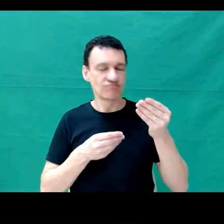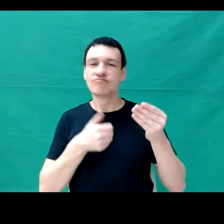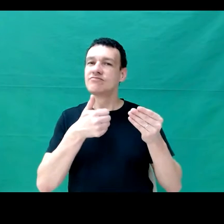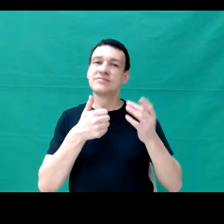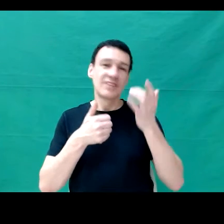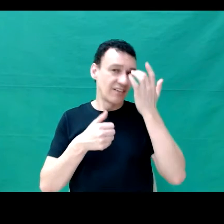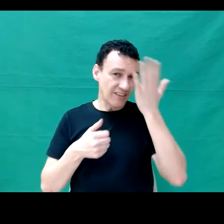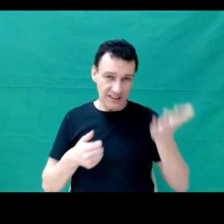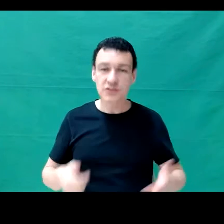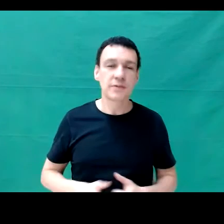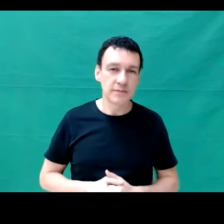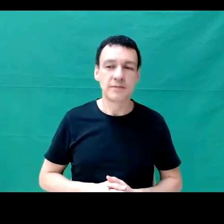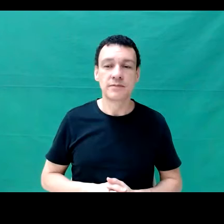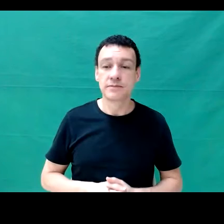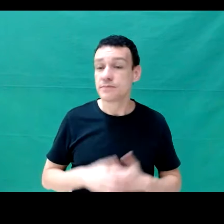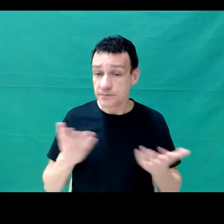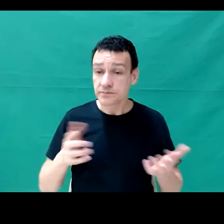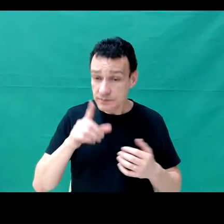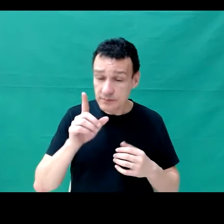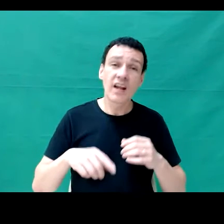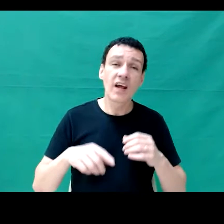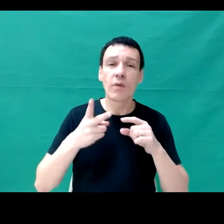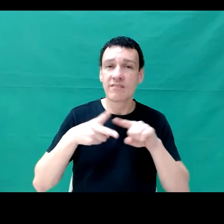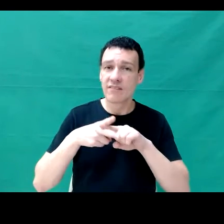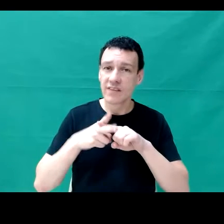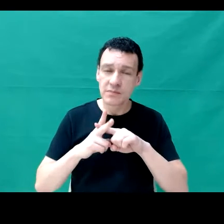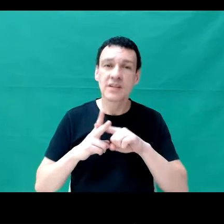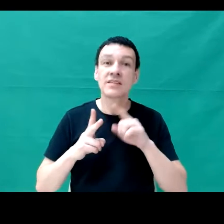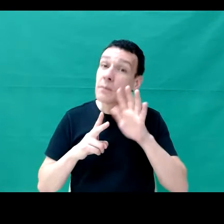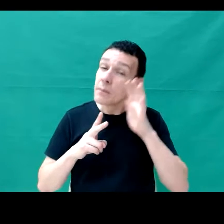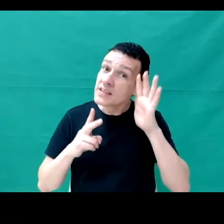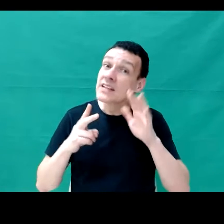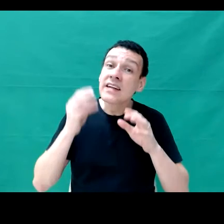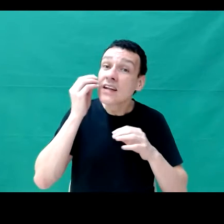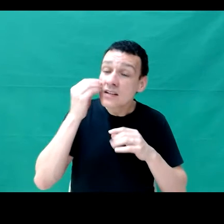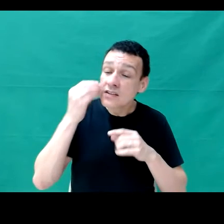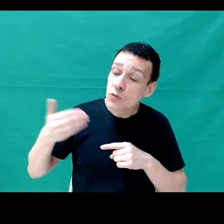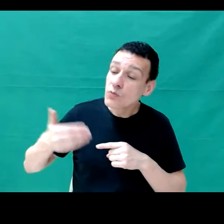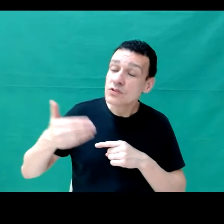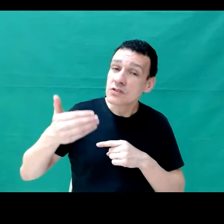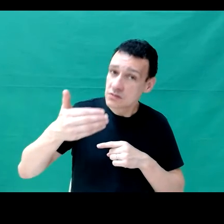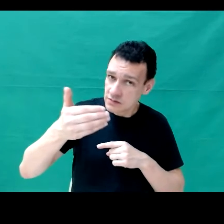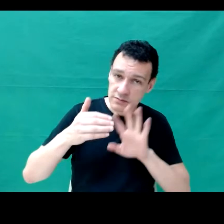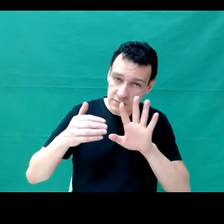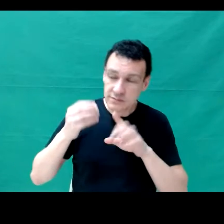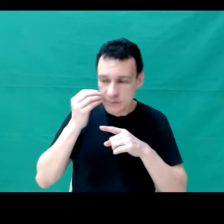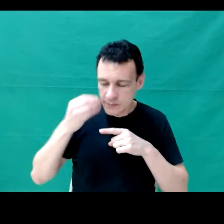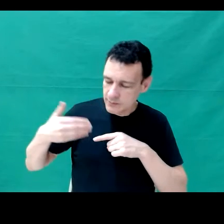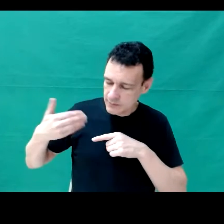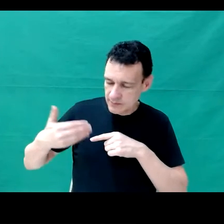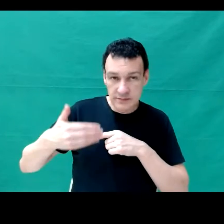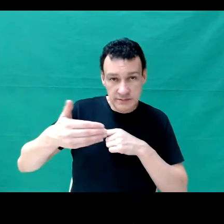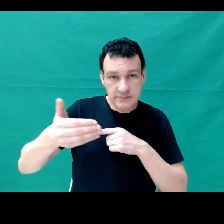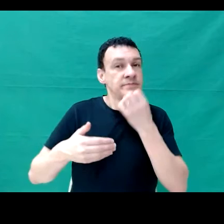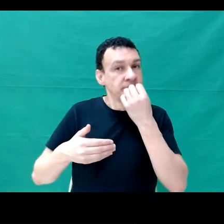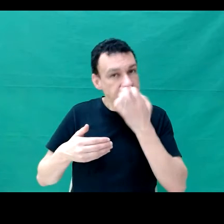ferramenta que, pensando em testes contínuos, ela vai te trazer muitas respostas